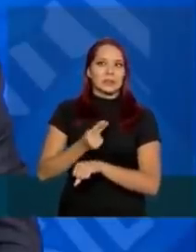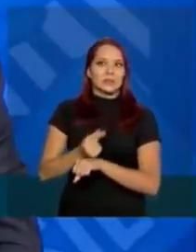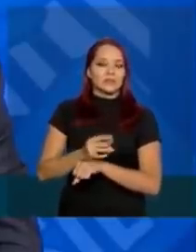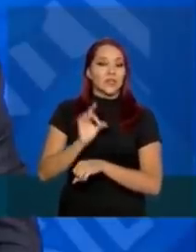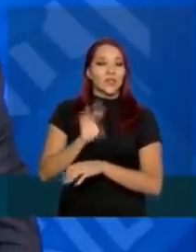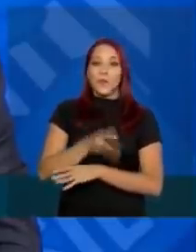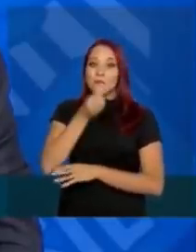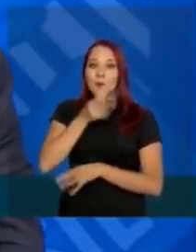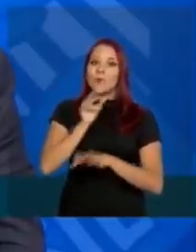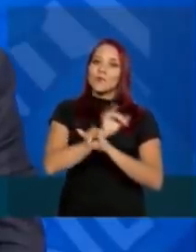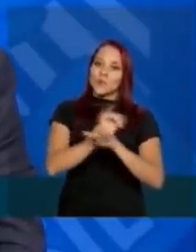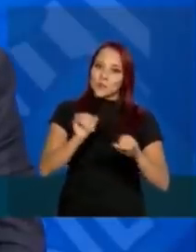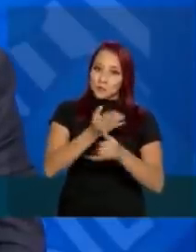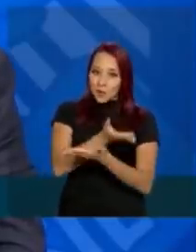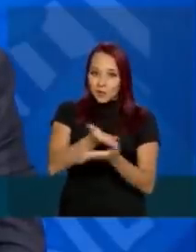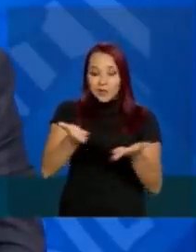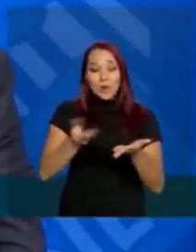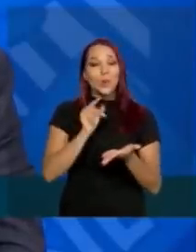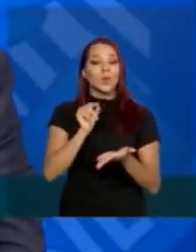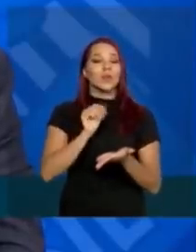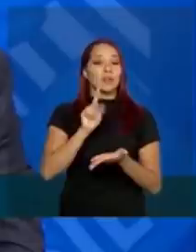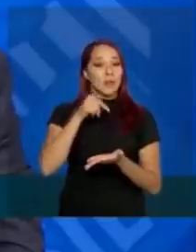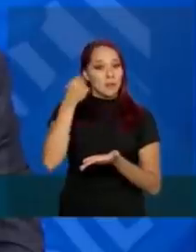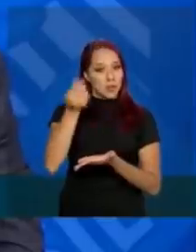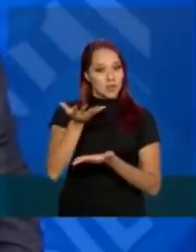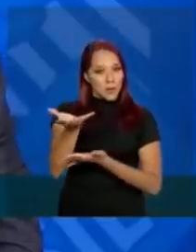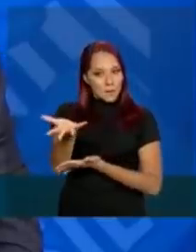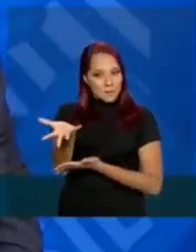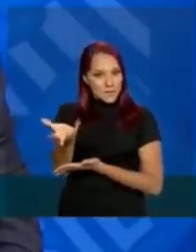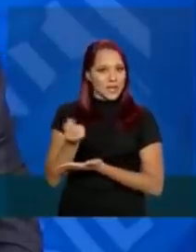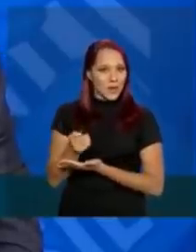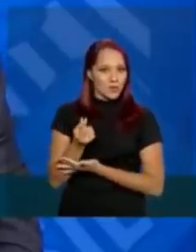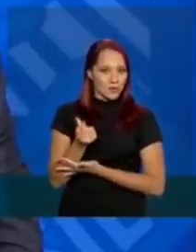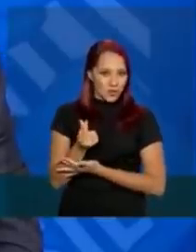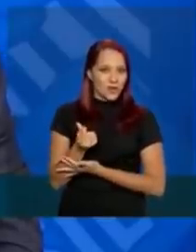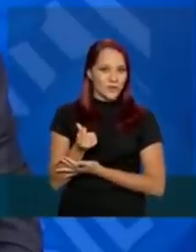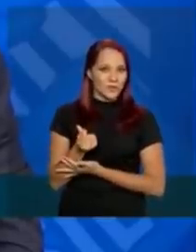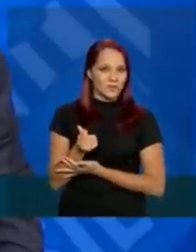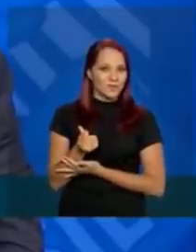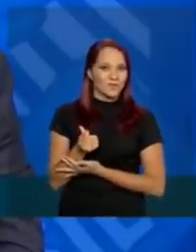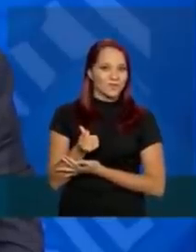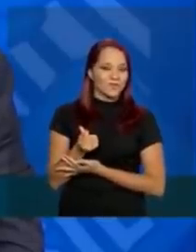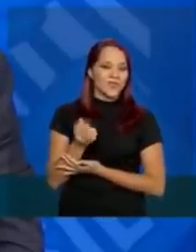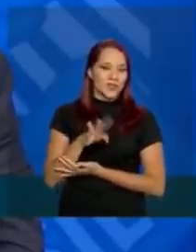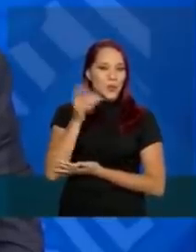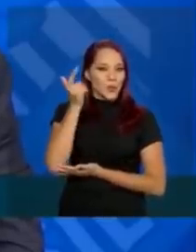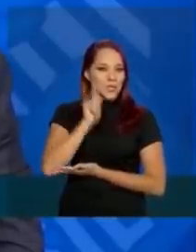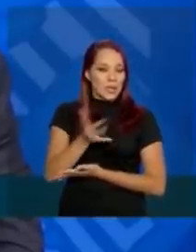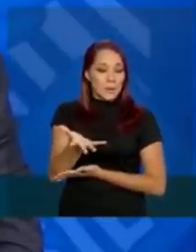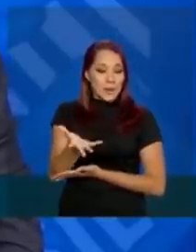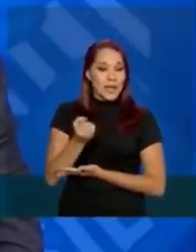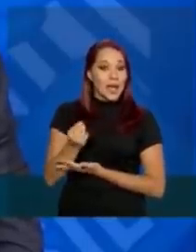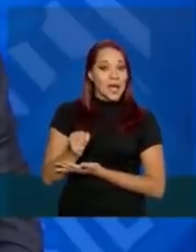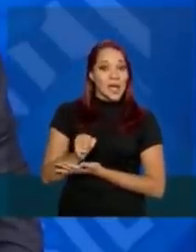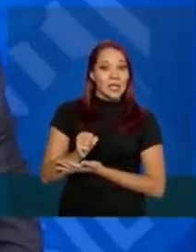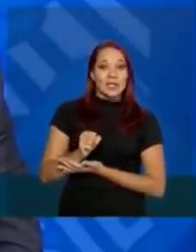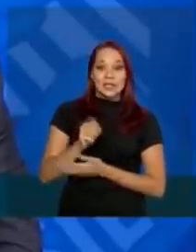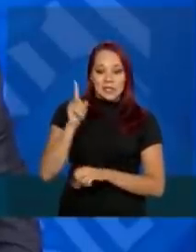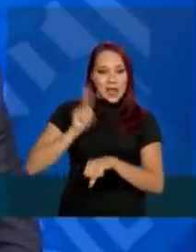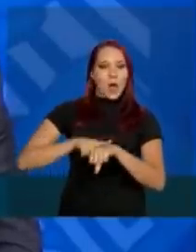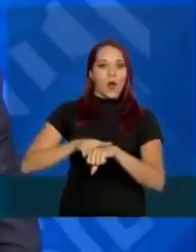uma boa notícia para você é que, quando você for receber, você vai receber de uma só